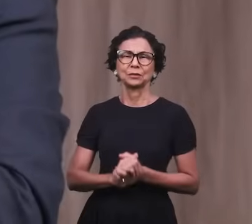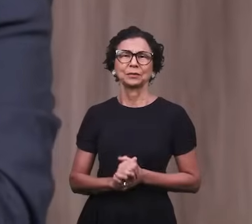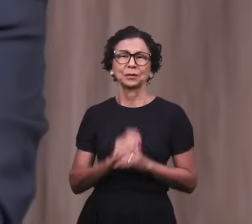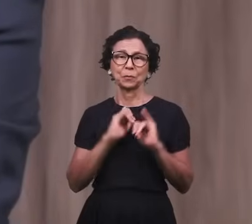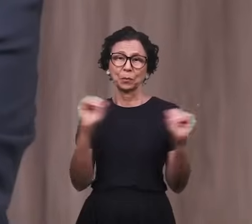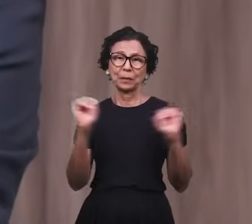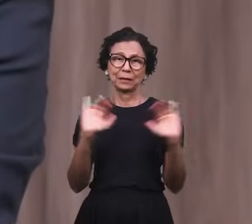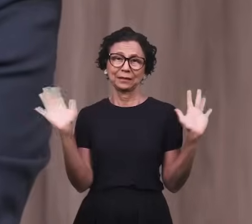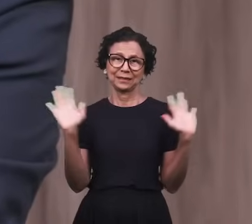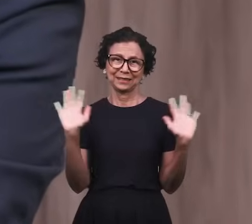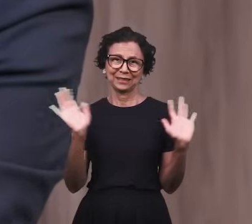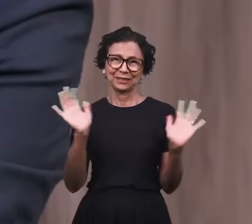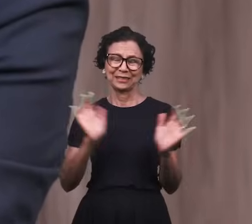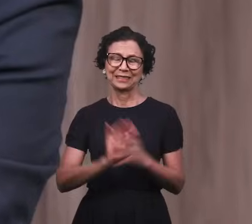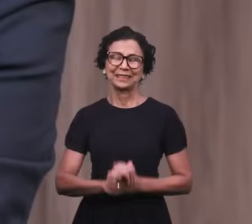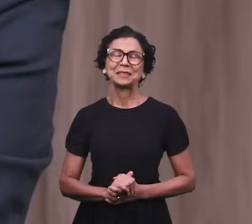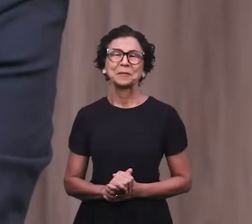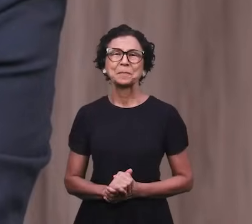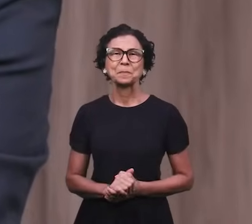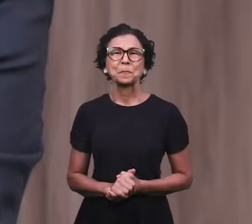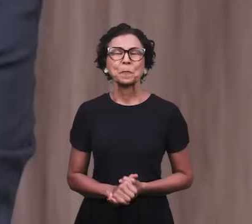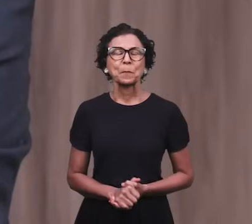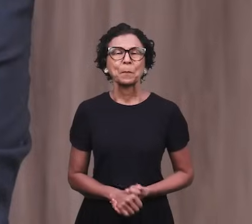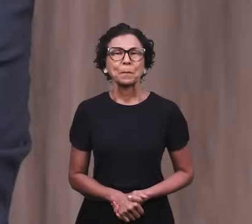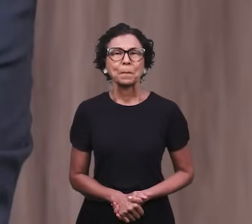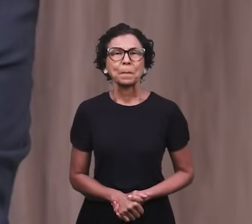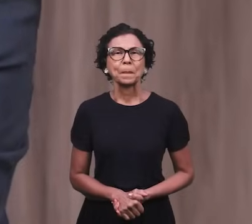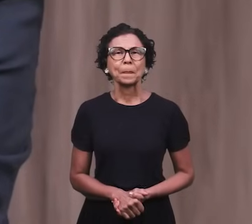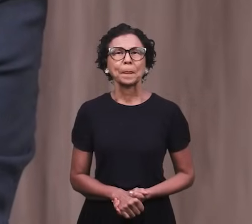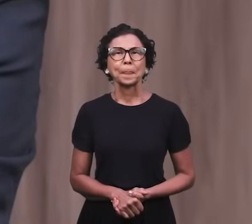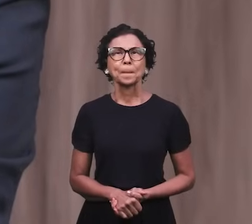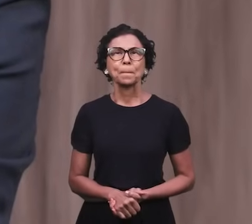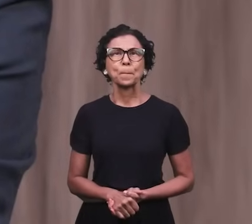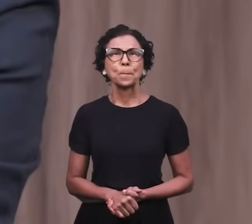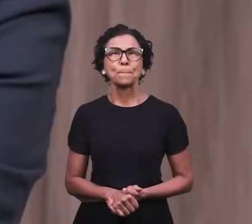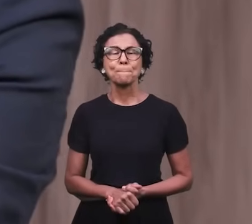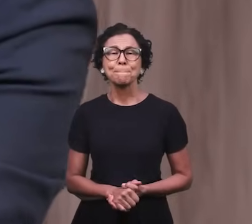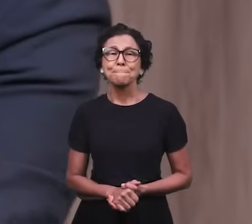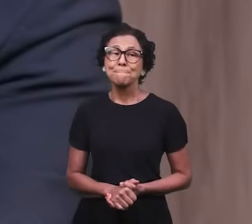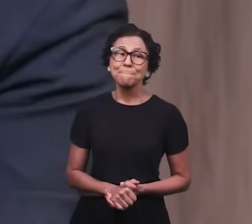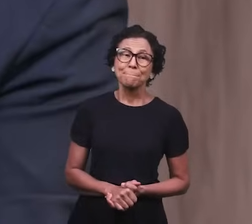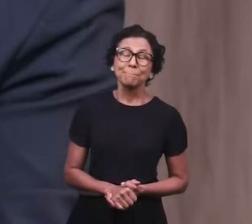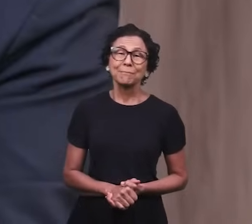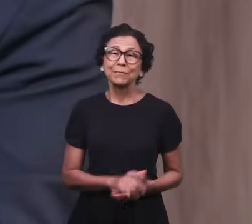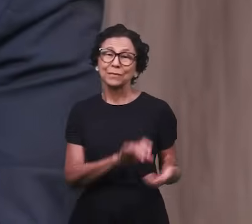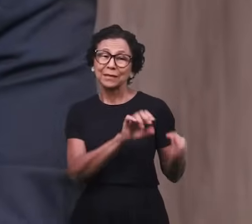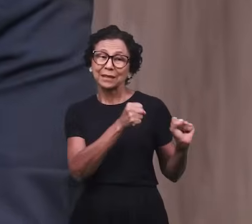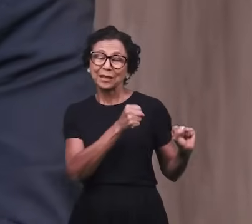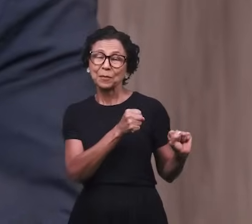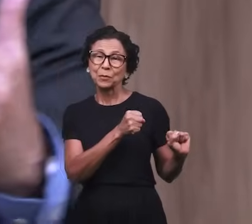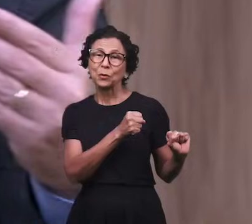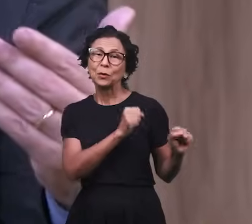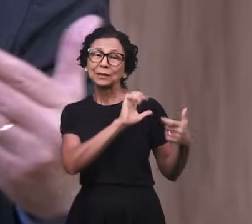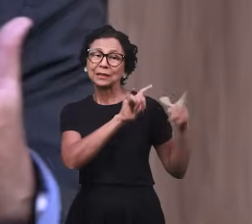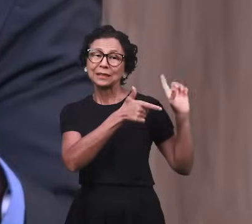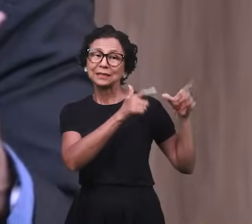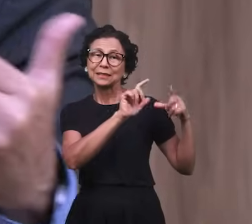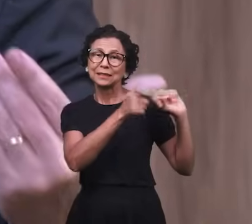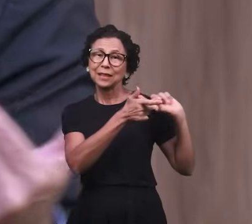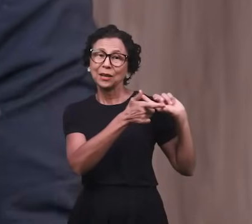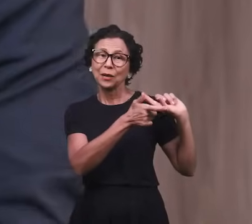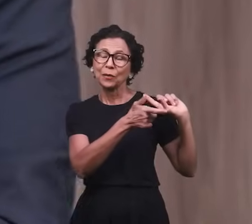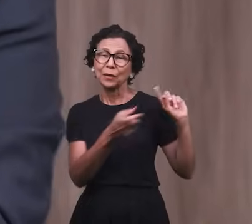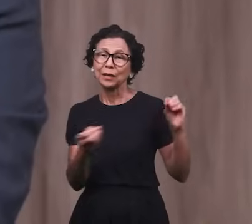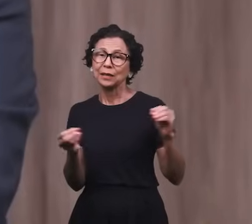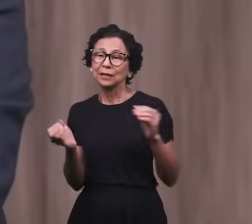querer fazer propaganda aqui, mas assim, para dar um exemplo mais prático, né? Então, que quebrou com essa outra maneira que